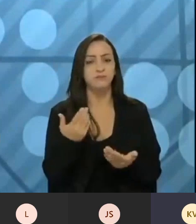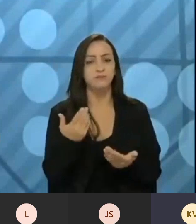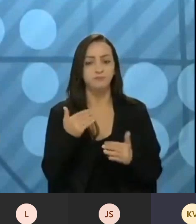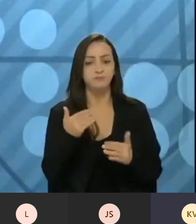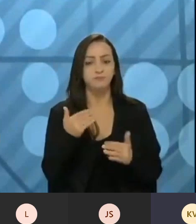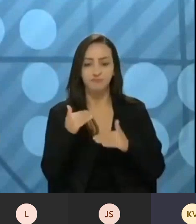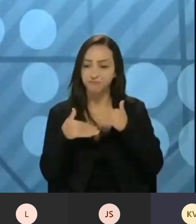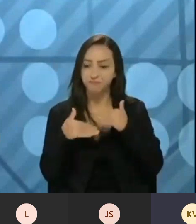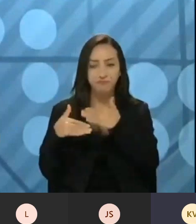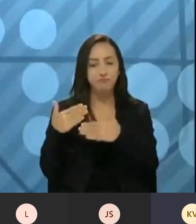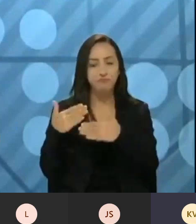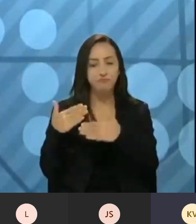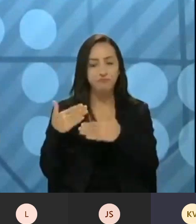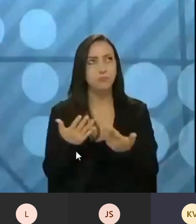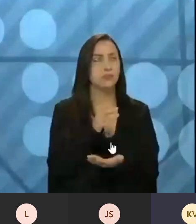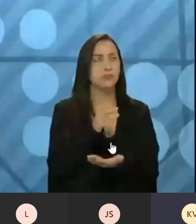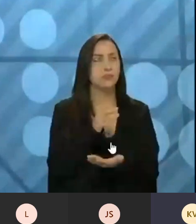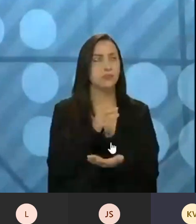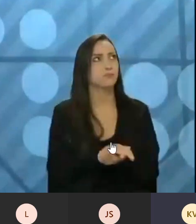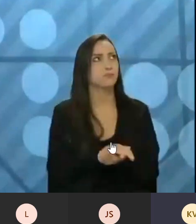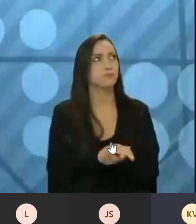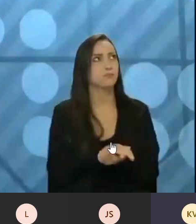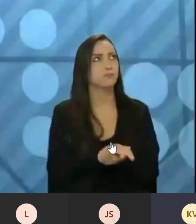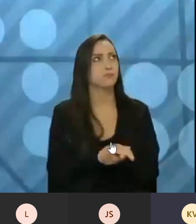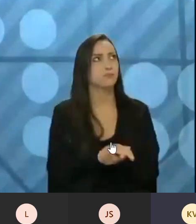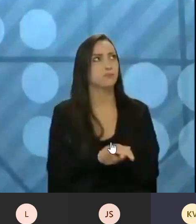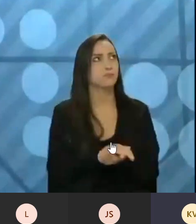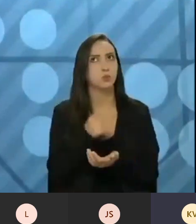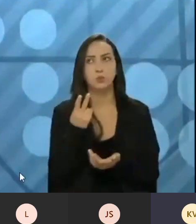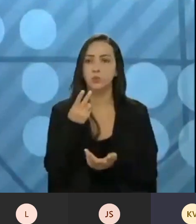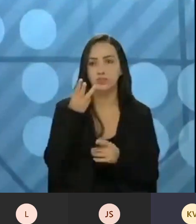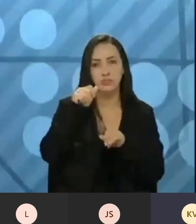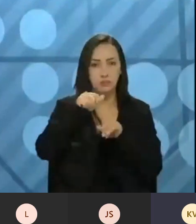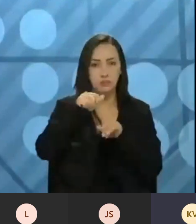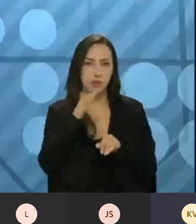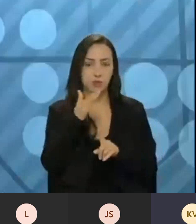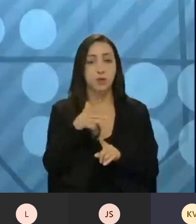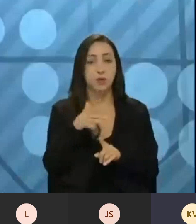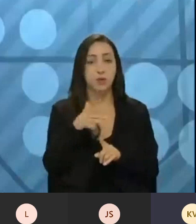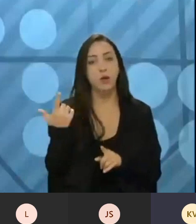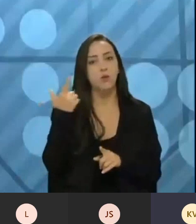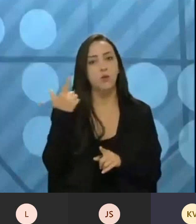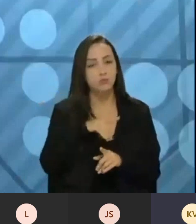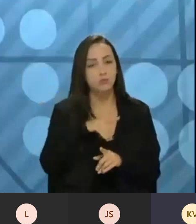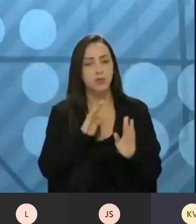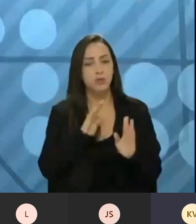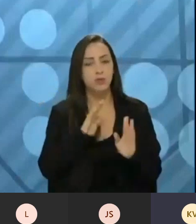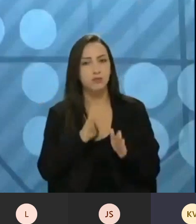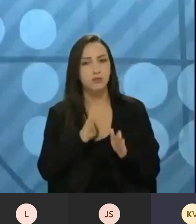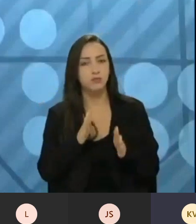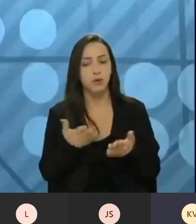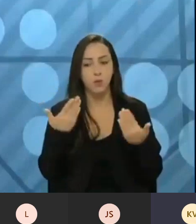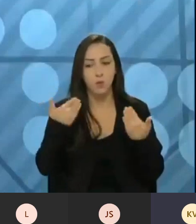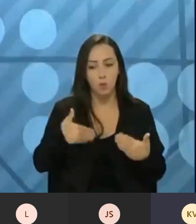pouco tempo, o que eu diria pouco tempo? Cerca de 2, 3 meses, a gente já consegue ter uma